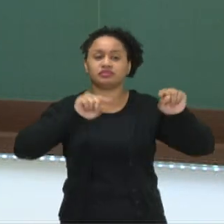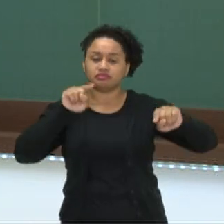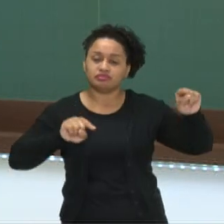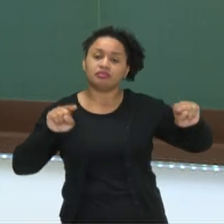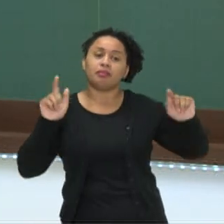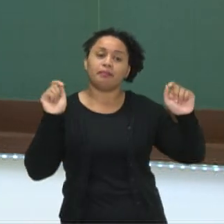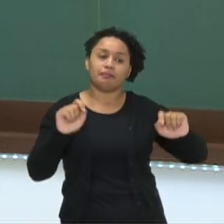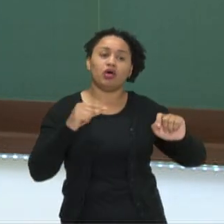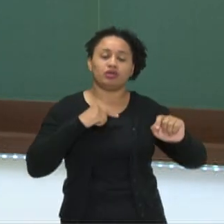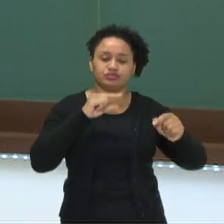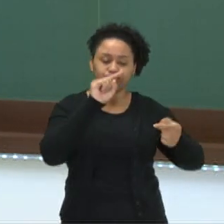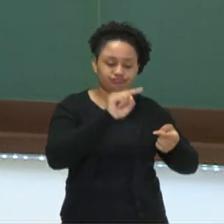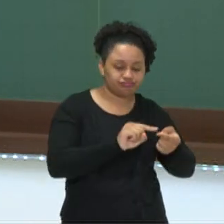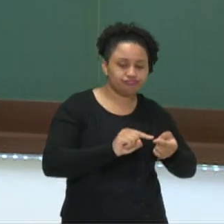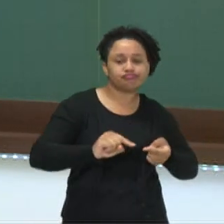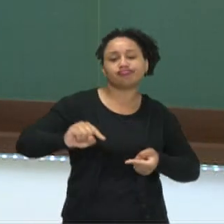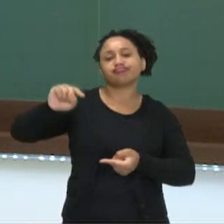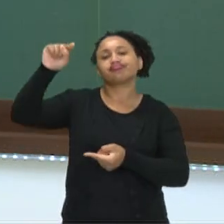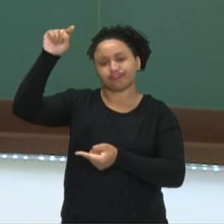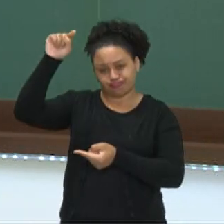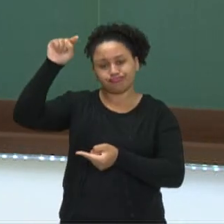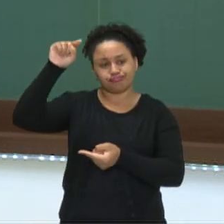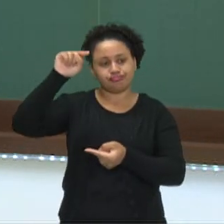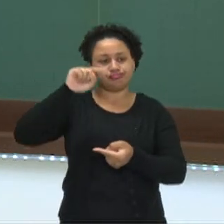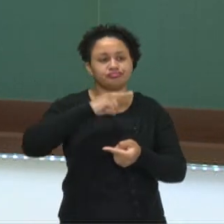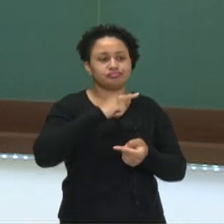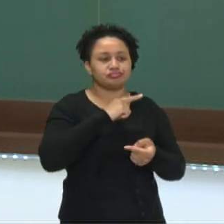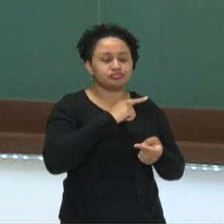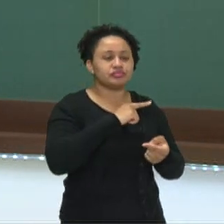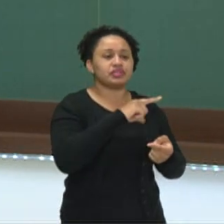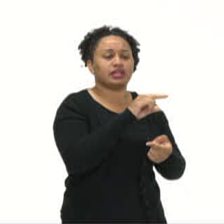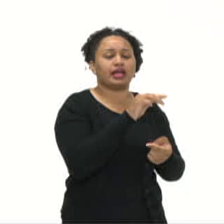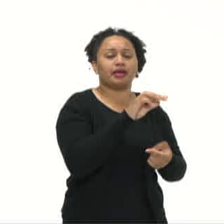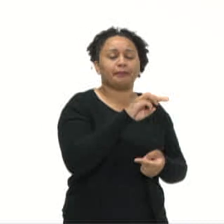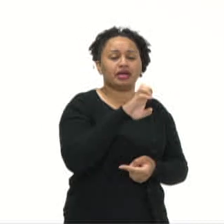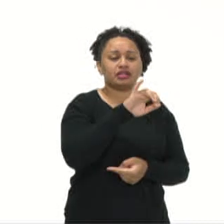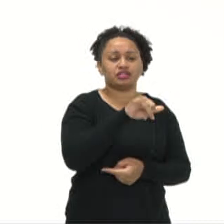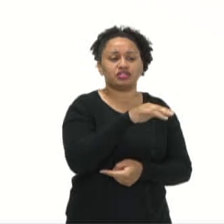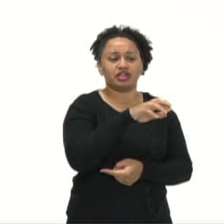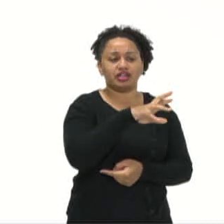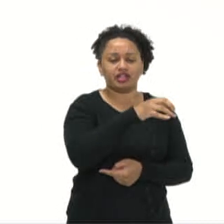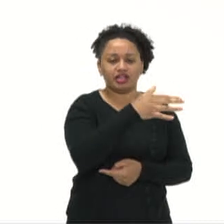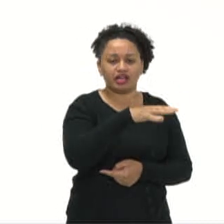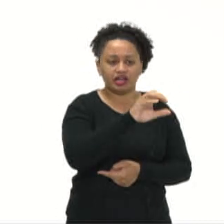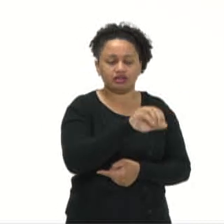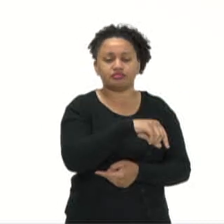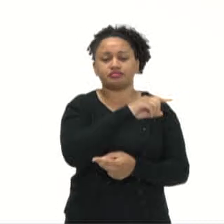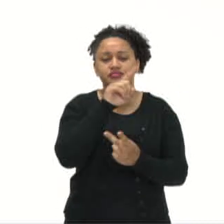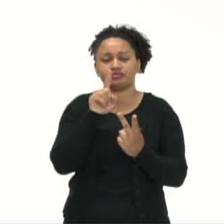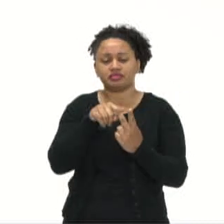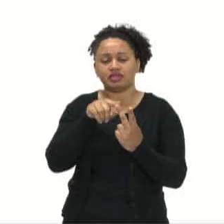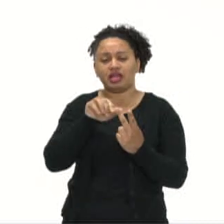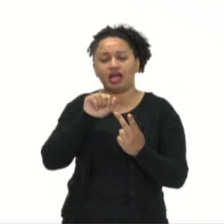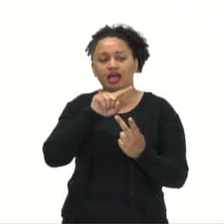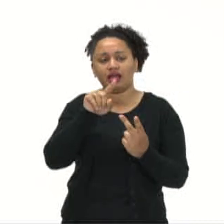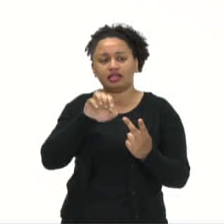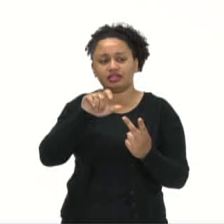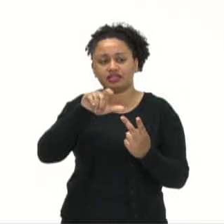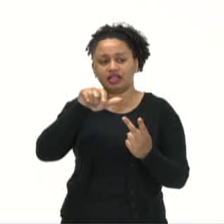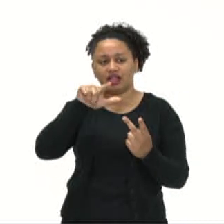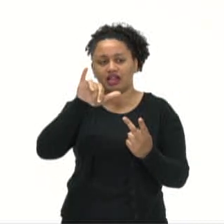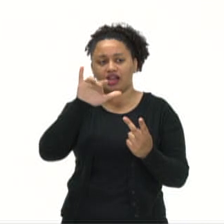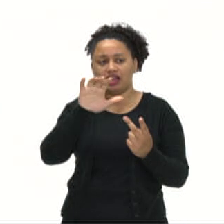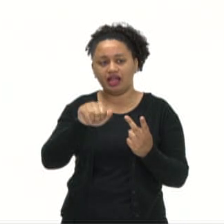pode variar do menor ao menor, né? Manjericão, a azaleia e o ipê. Então, são algumas plantas que mostram para nós aí também